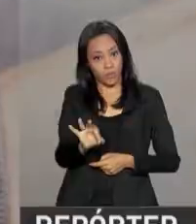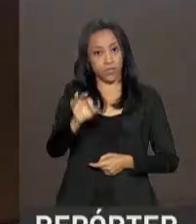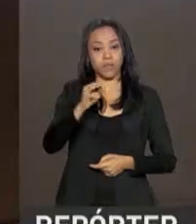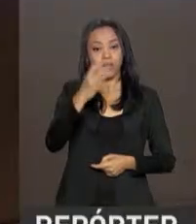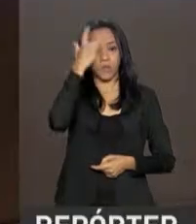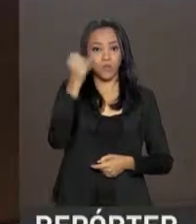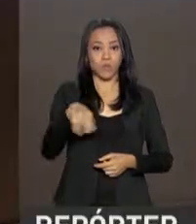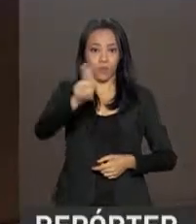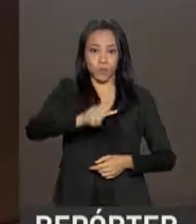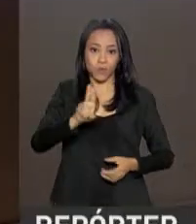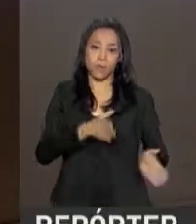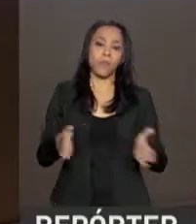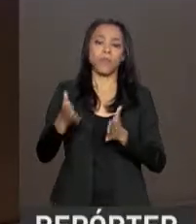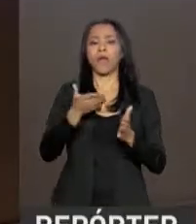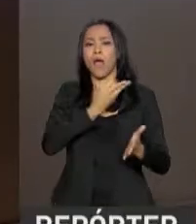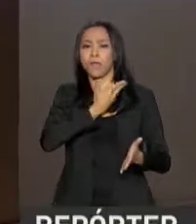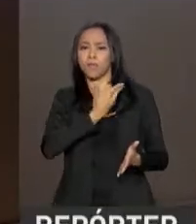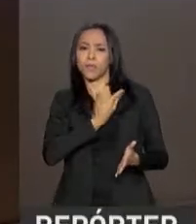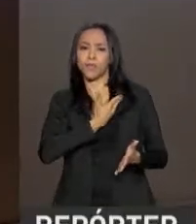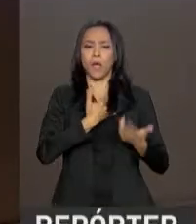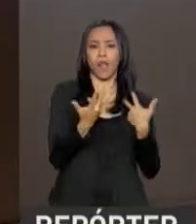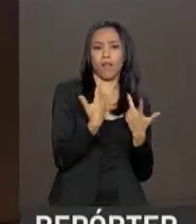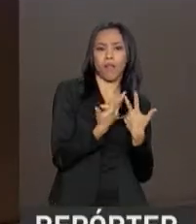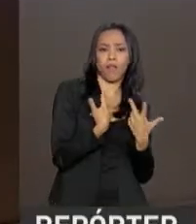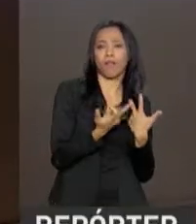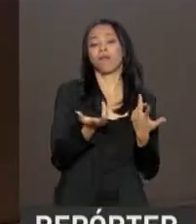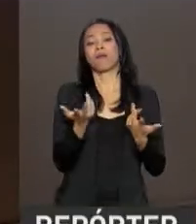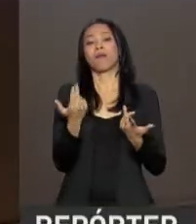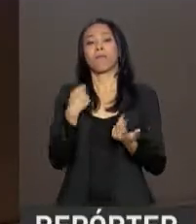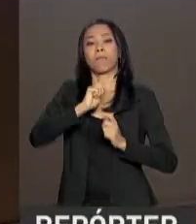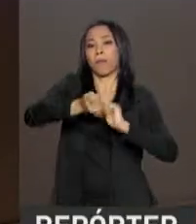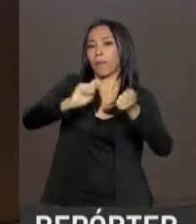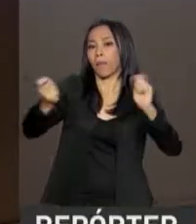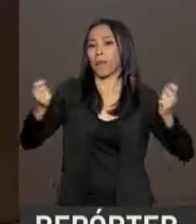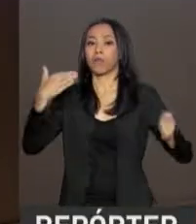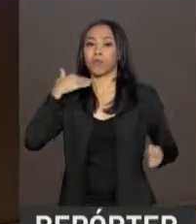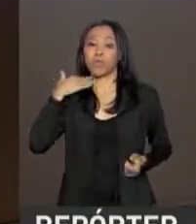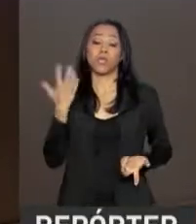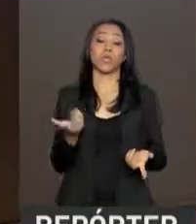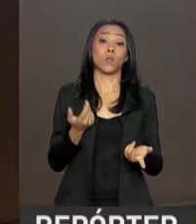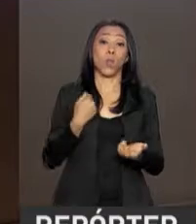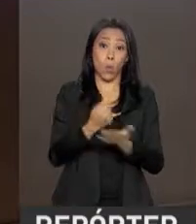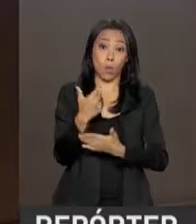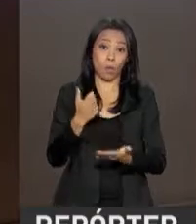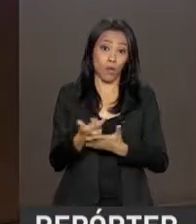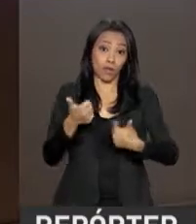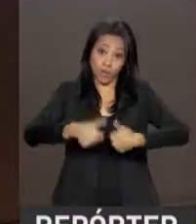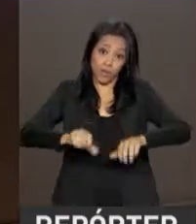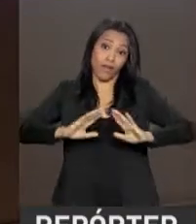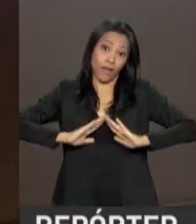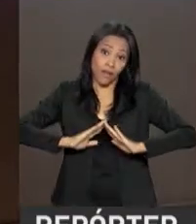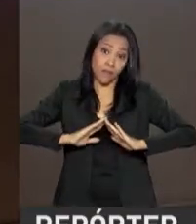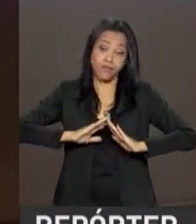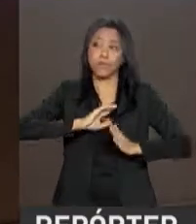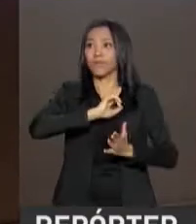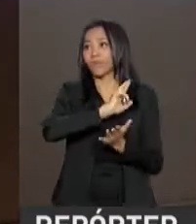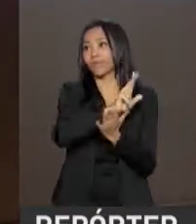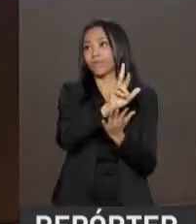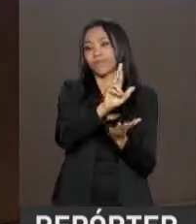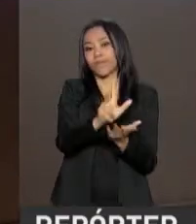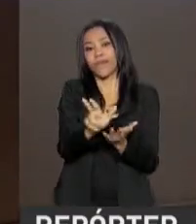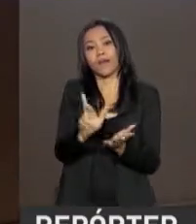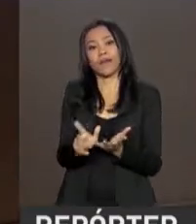falar com os amigos pagar contas bancárias fazer compras sem sair de casa são várias as vantagens